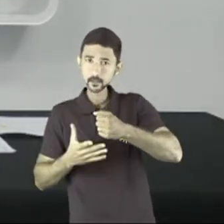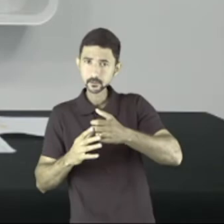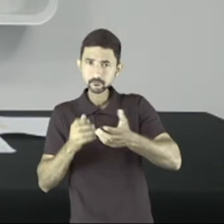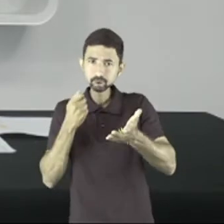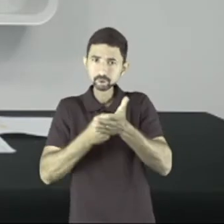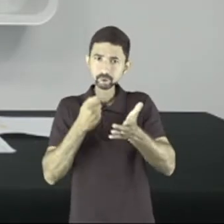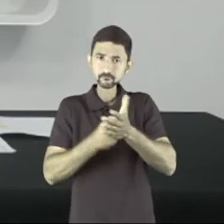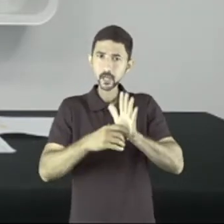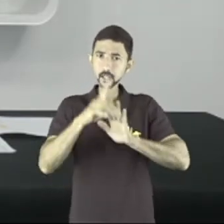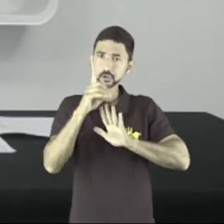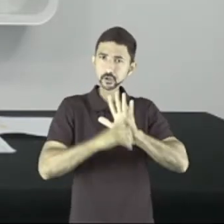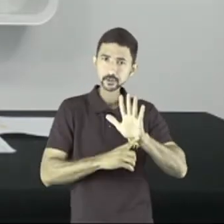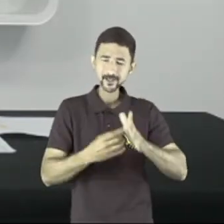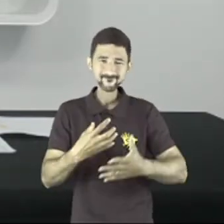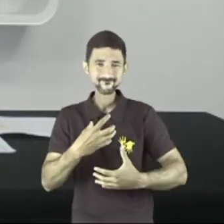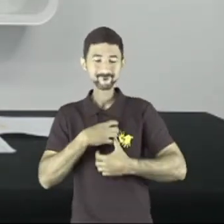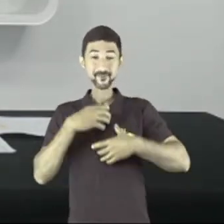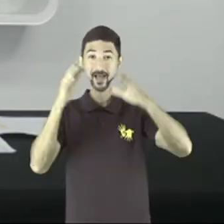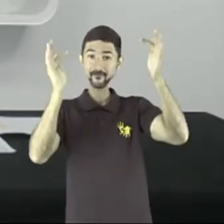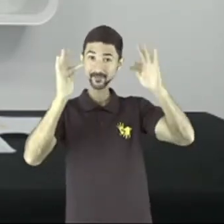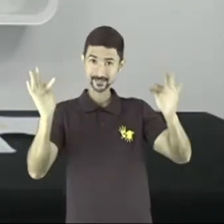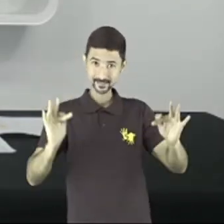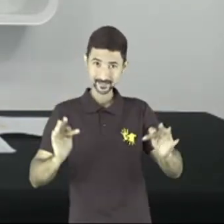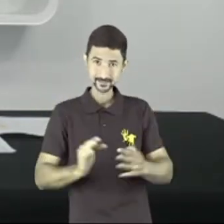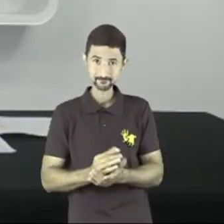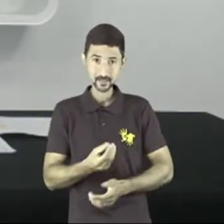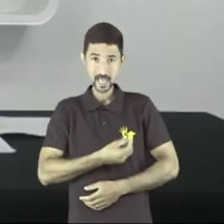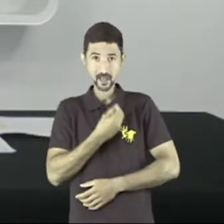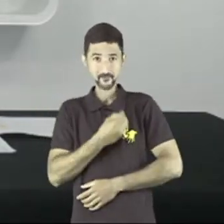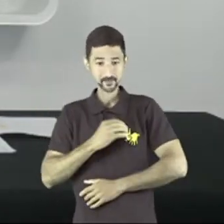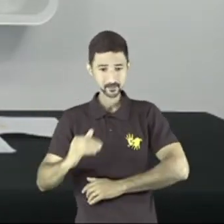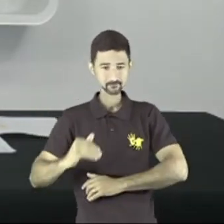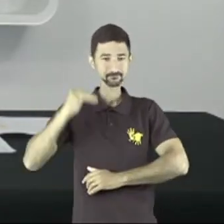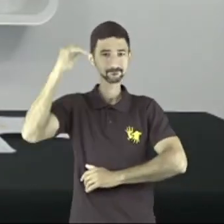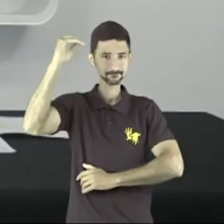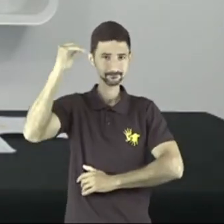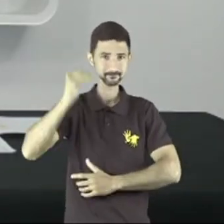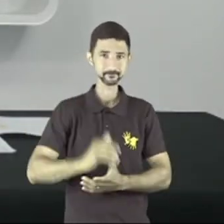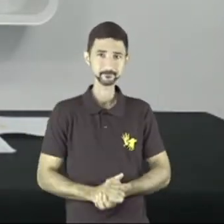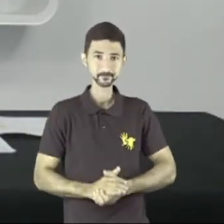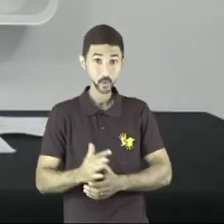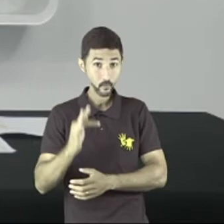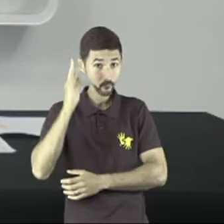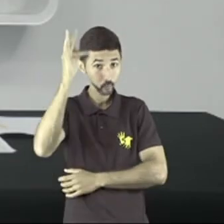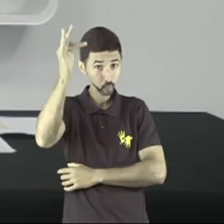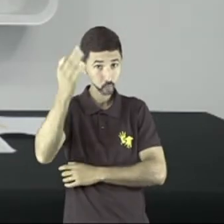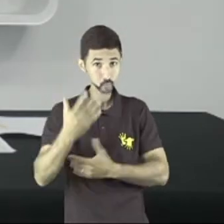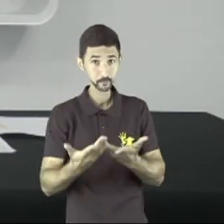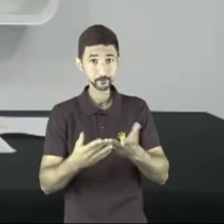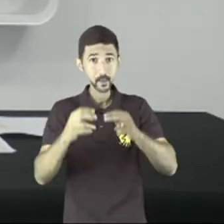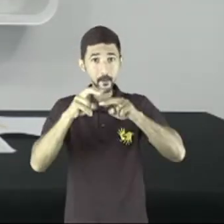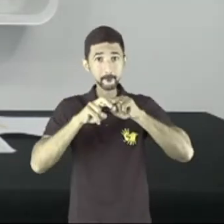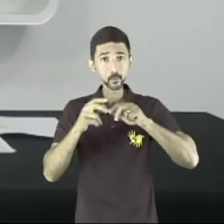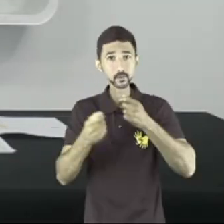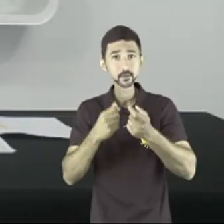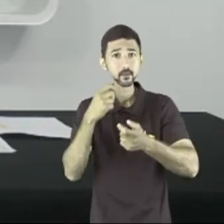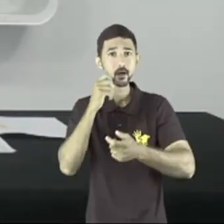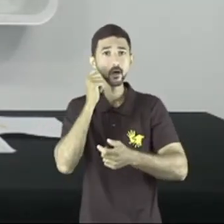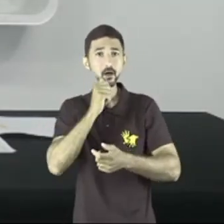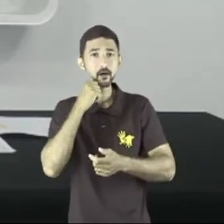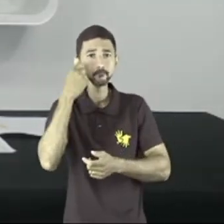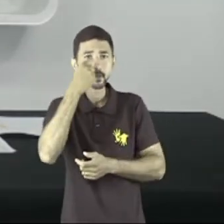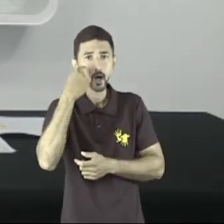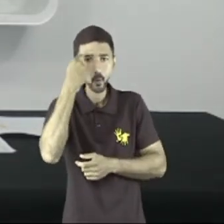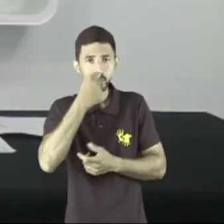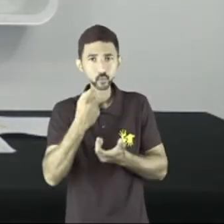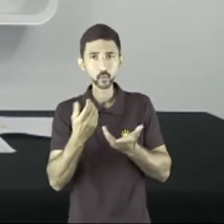nos garantir o direito da felicidade na vida adulta. Por isso, a Ruth Rocha disse isso. E